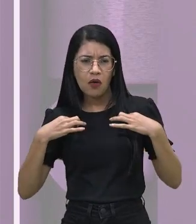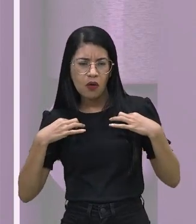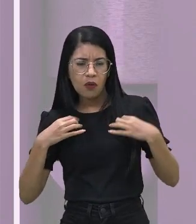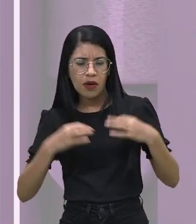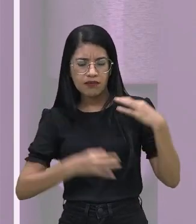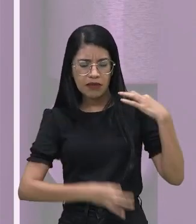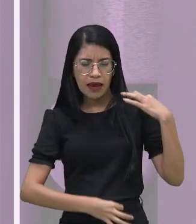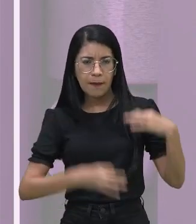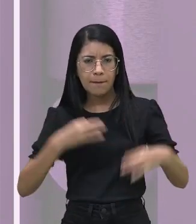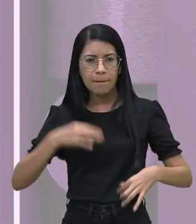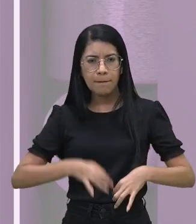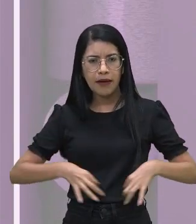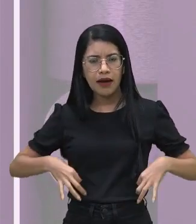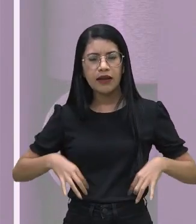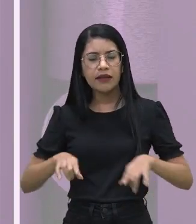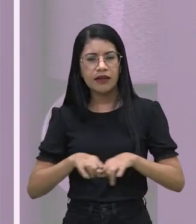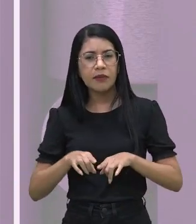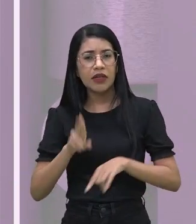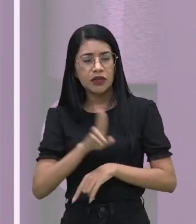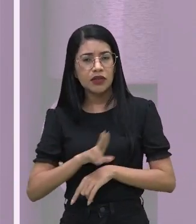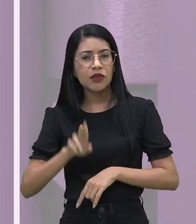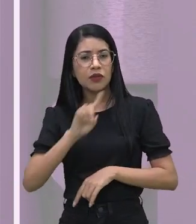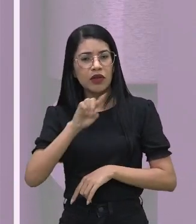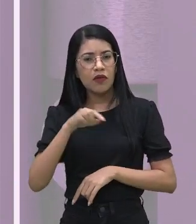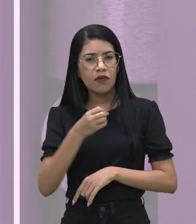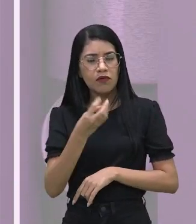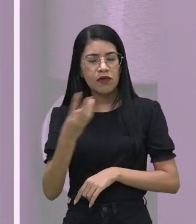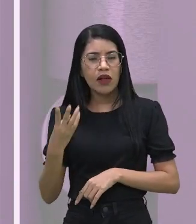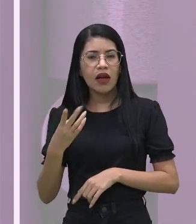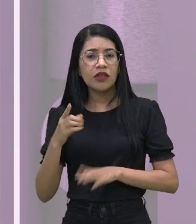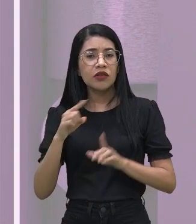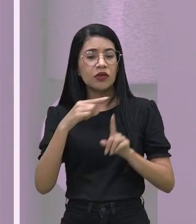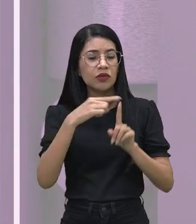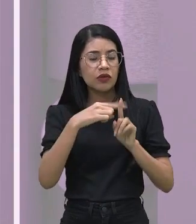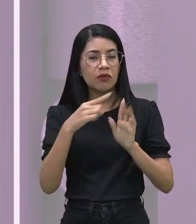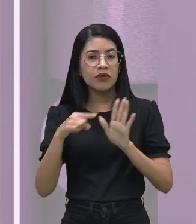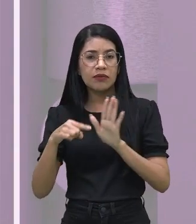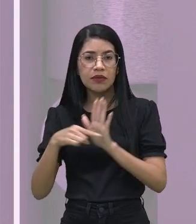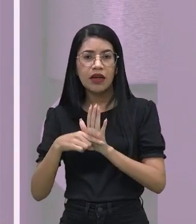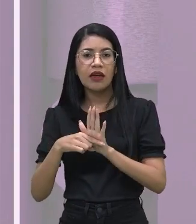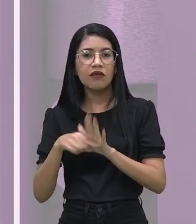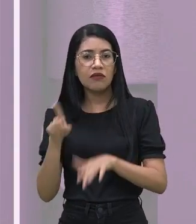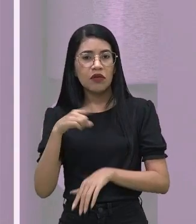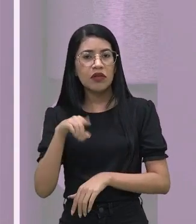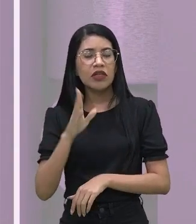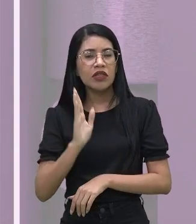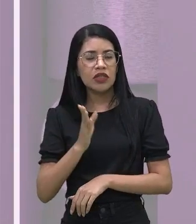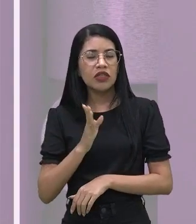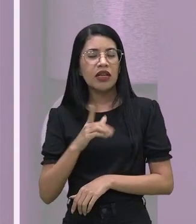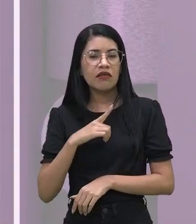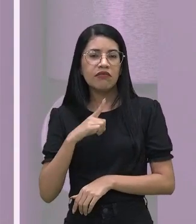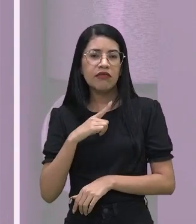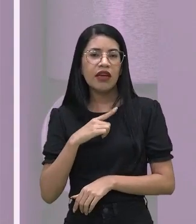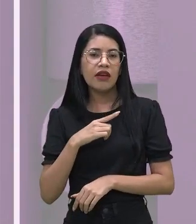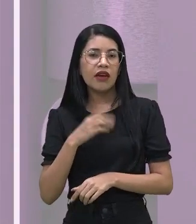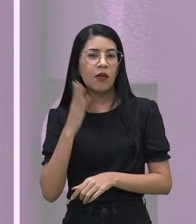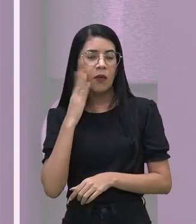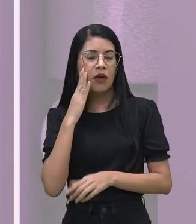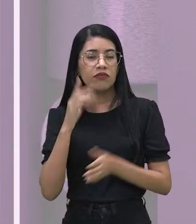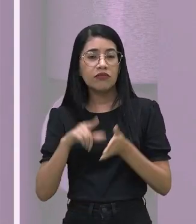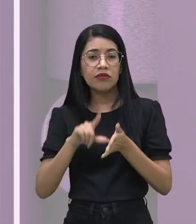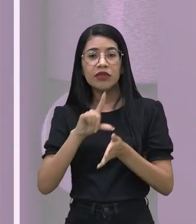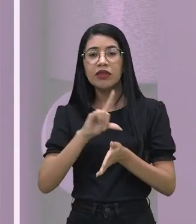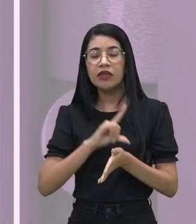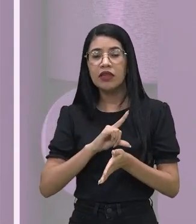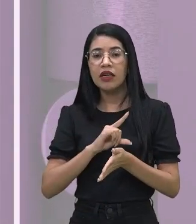vai. A gente usa números decimais, a gente faz a adição e a subtração. Você já chegou tendo esse conhecimento, você já sabe, aqui